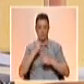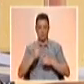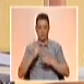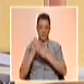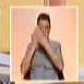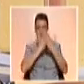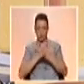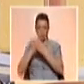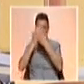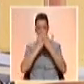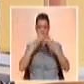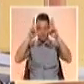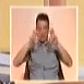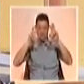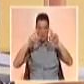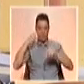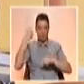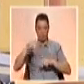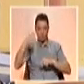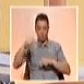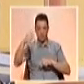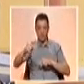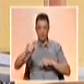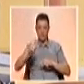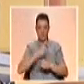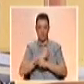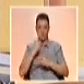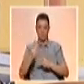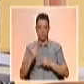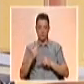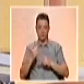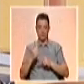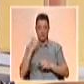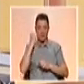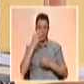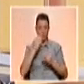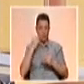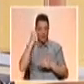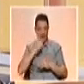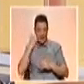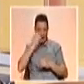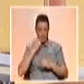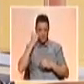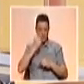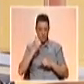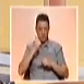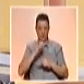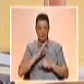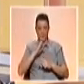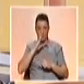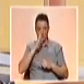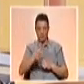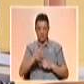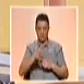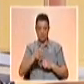estuda estas temáticas e lida com elas todos os dias. Mas porquê que essa gravidade que a Cristina neste momento, por exemplo, coloca